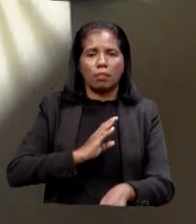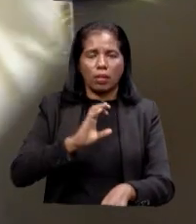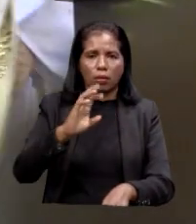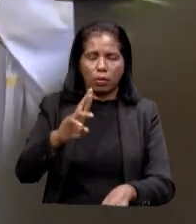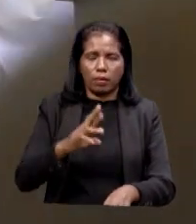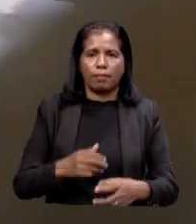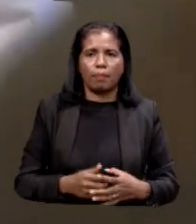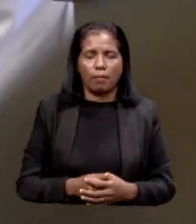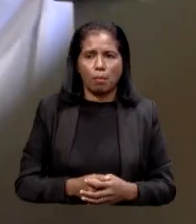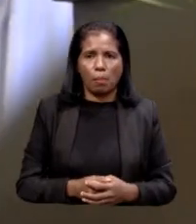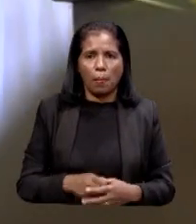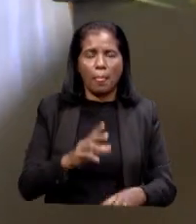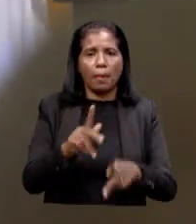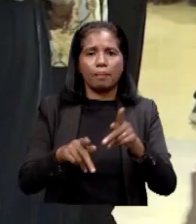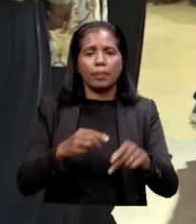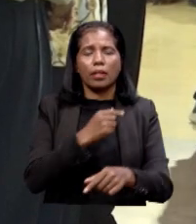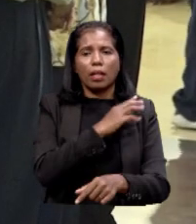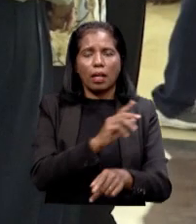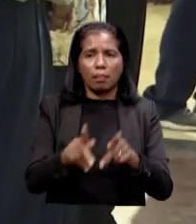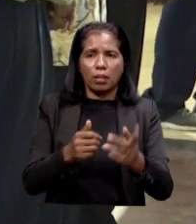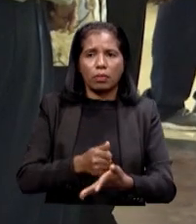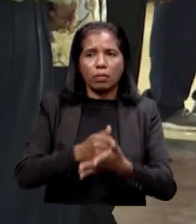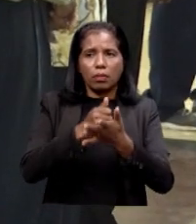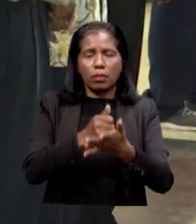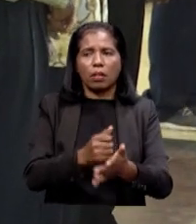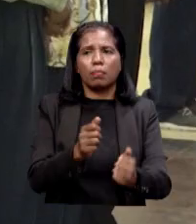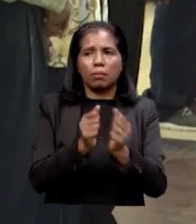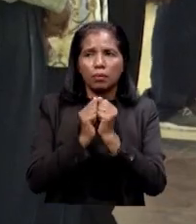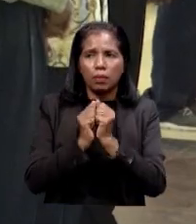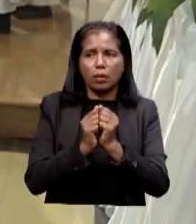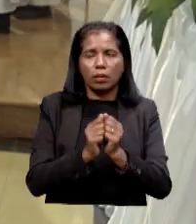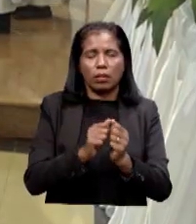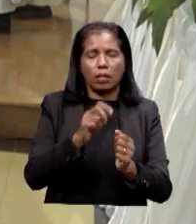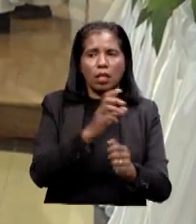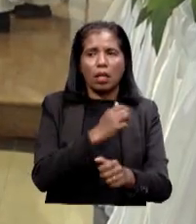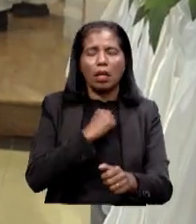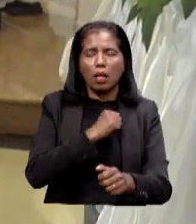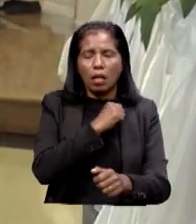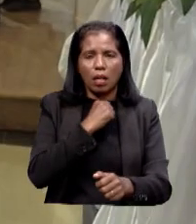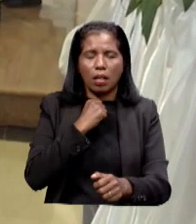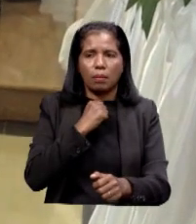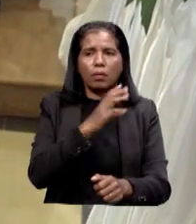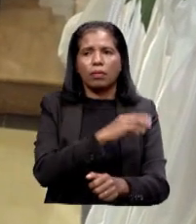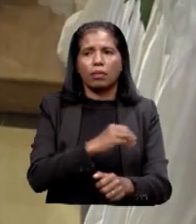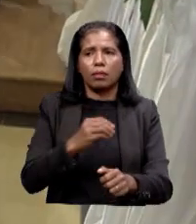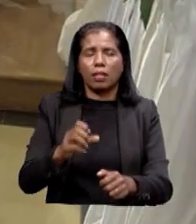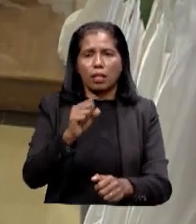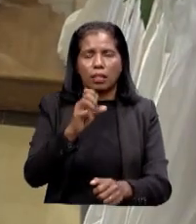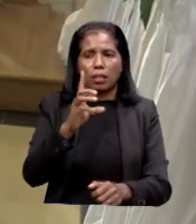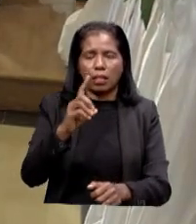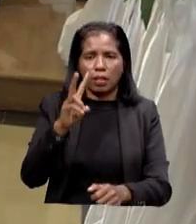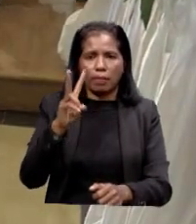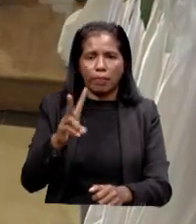Além de nemos catequista Hamutu Cronoloresi, sim condecoração husi Dom Virgilio Cardeal do Carmo da Silva, SDB,